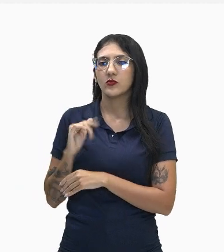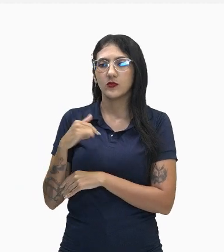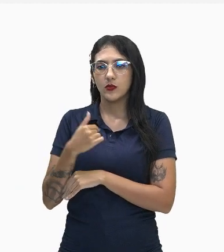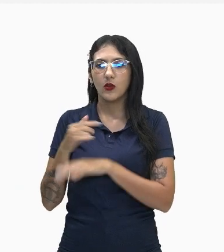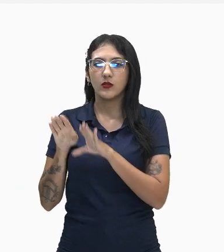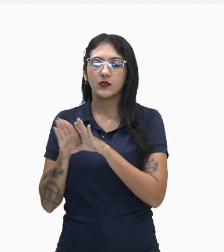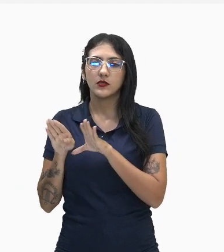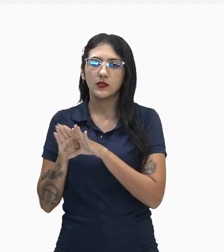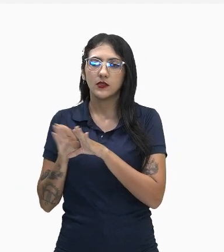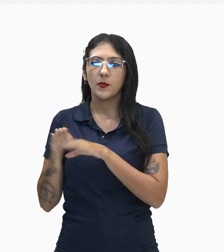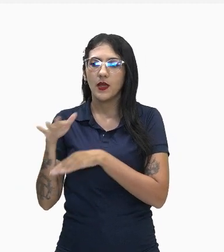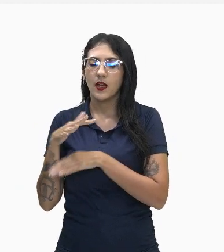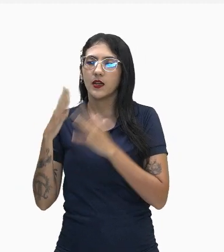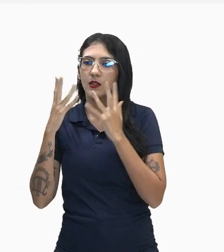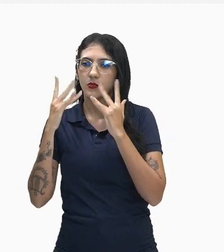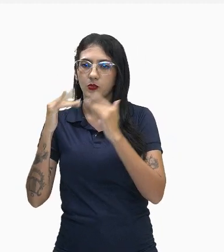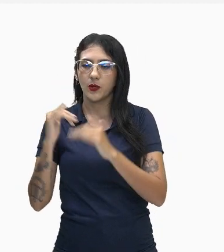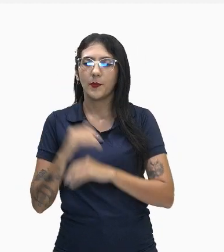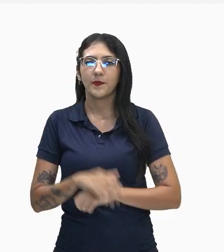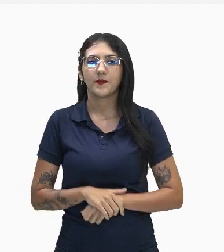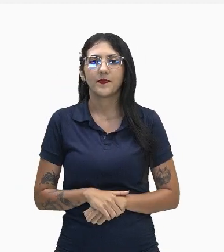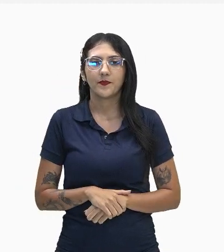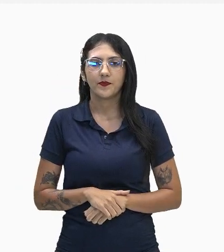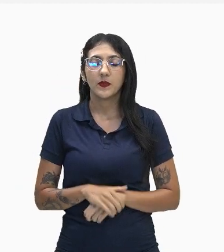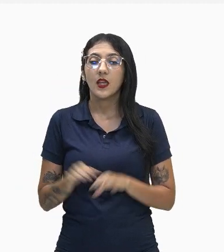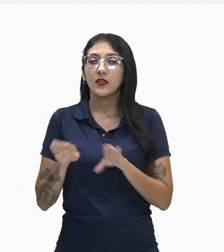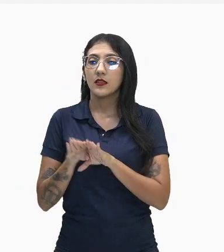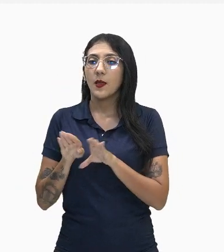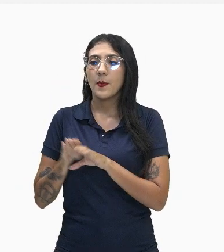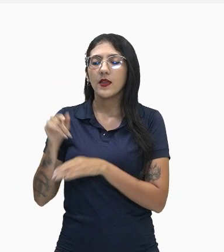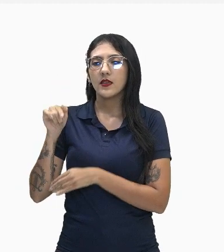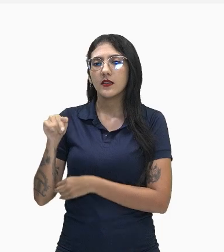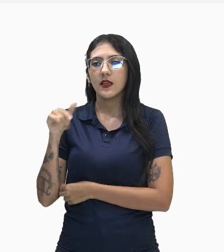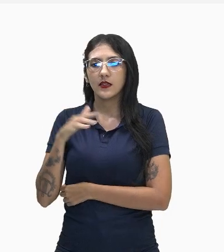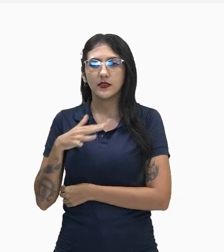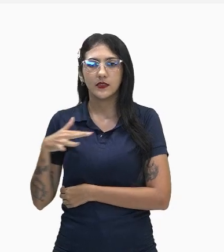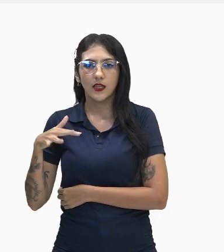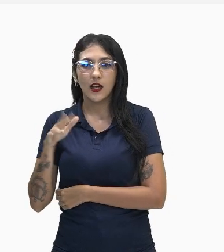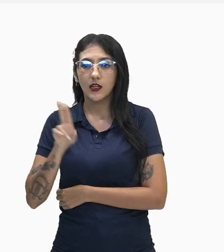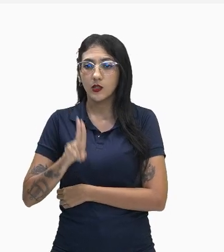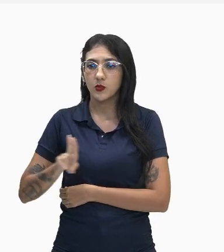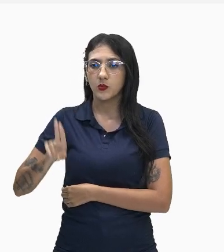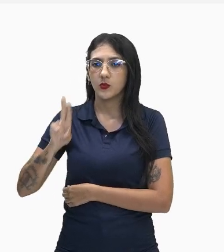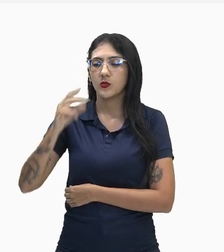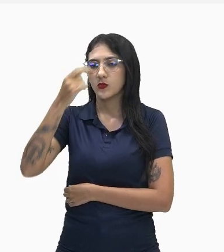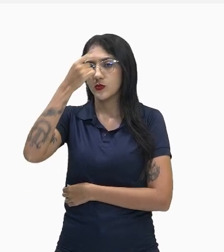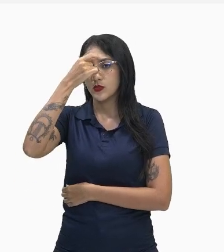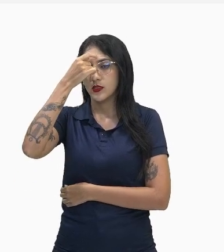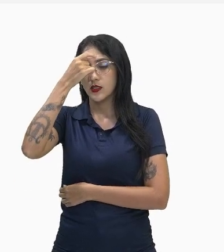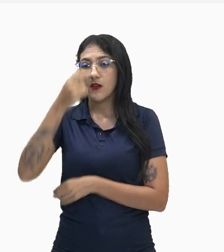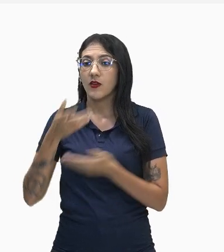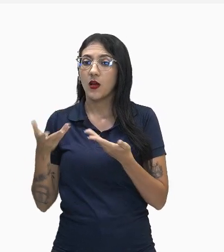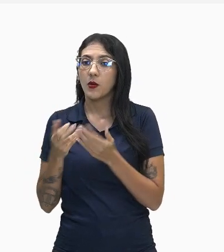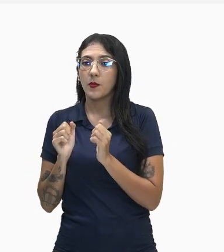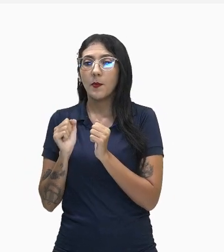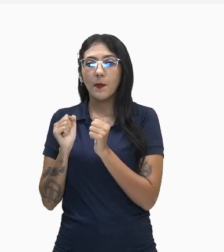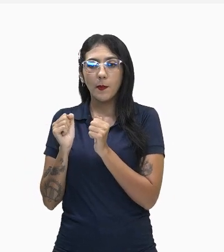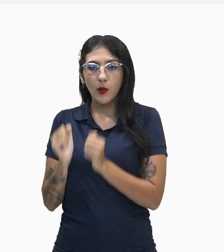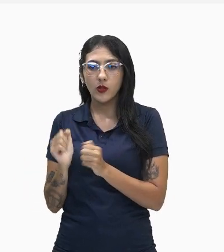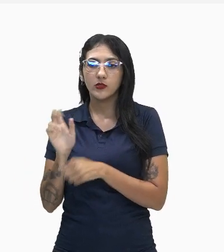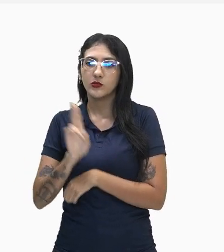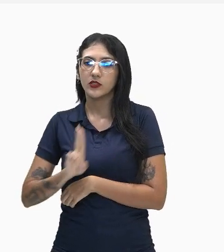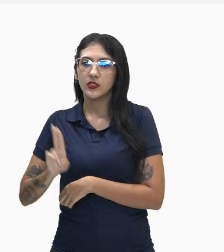também nas unidades de conservação ambiental de uso sustentável é permitido o uso das terras